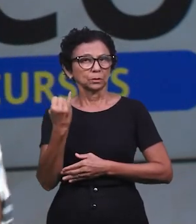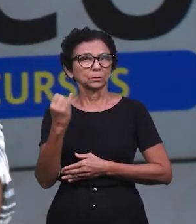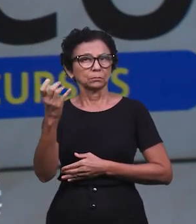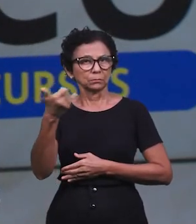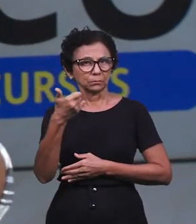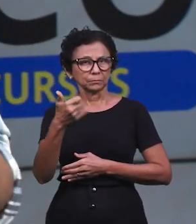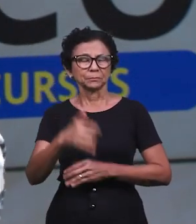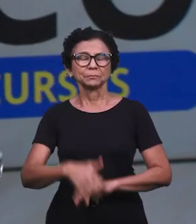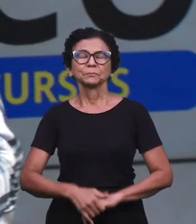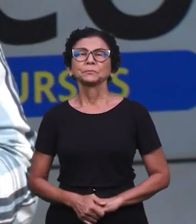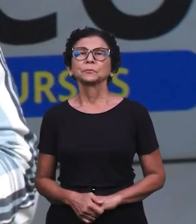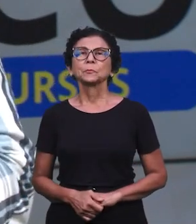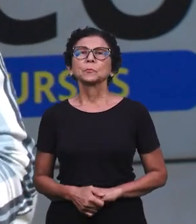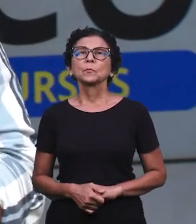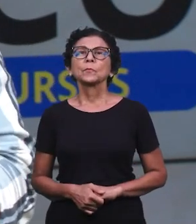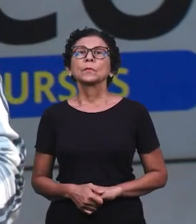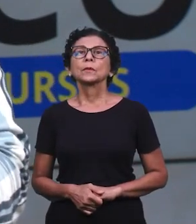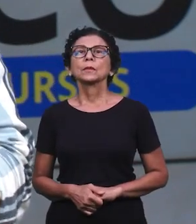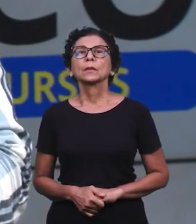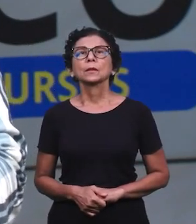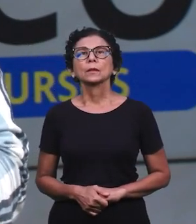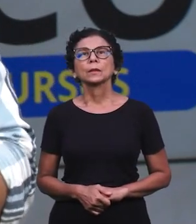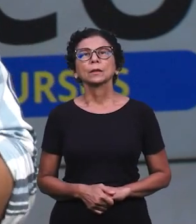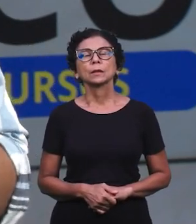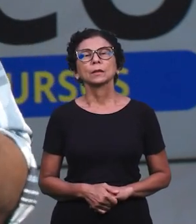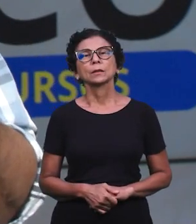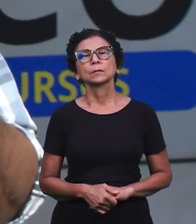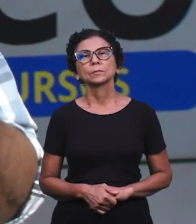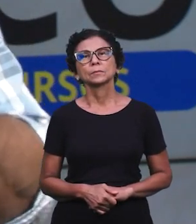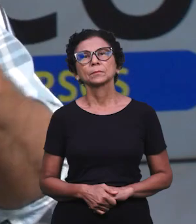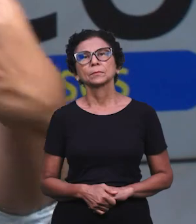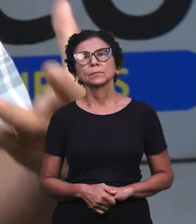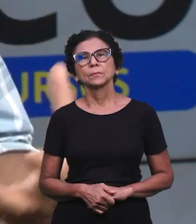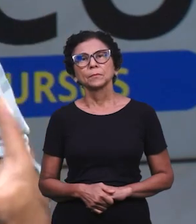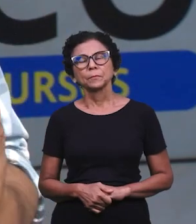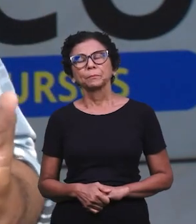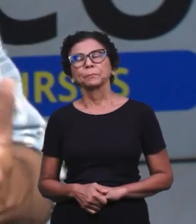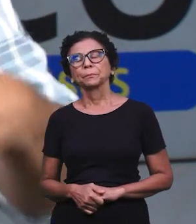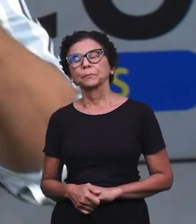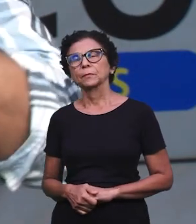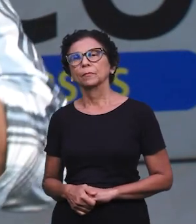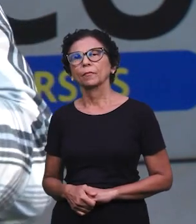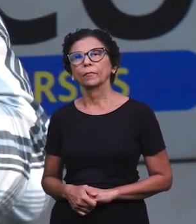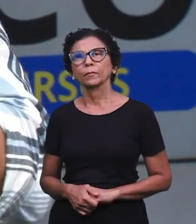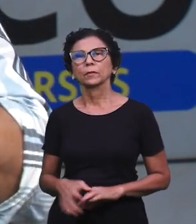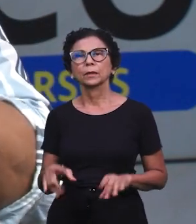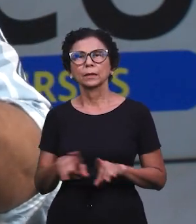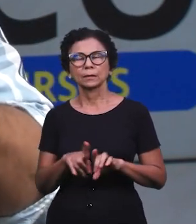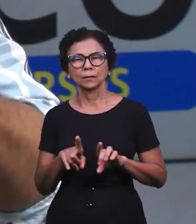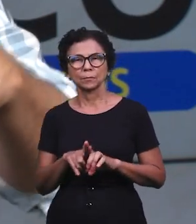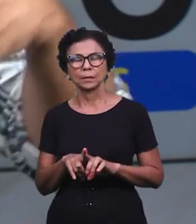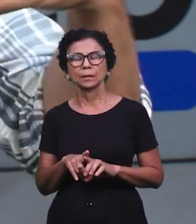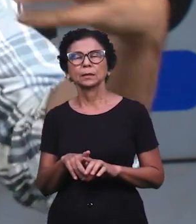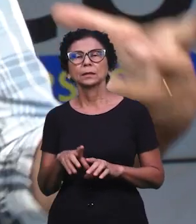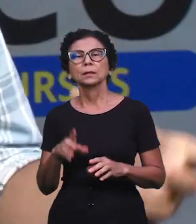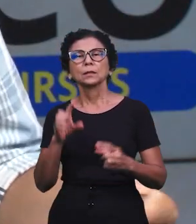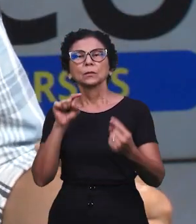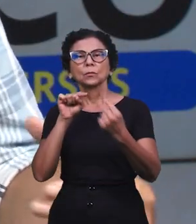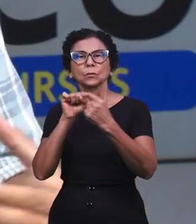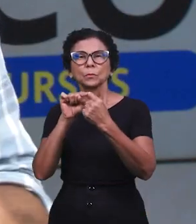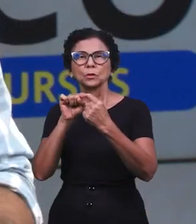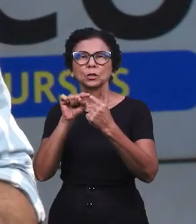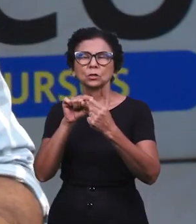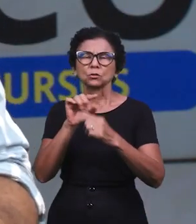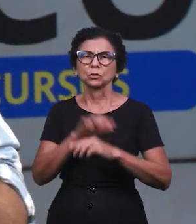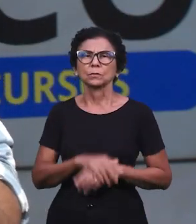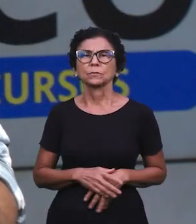certo? E é nosso objetivo também, vocês verão em breve, se Deus quiser, irmãos também que são servidores